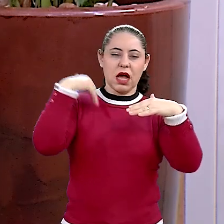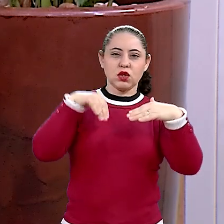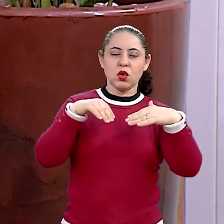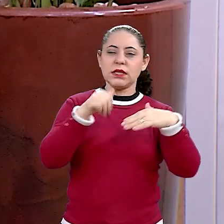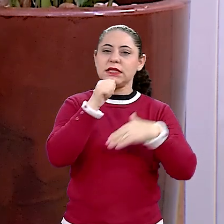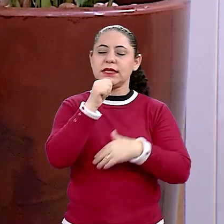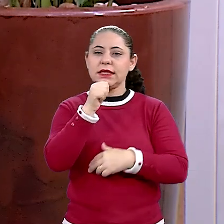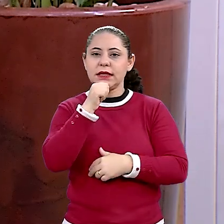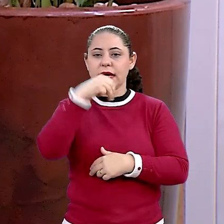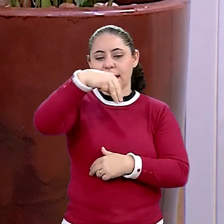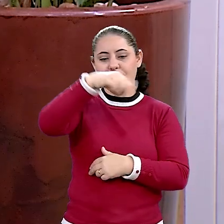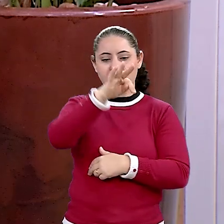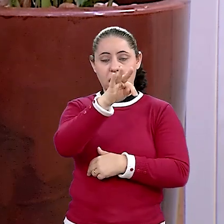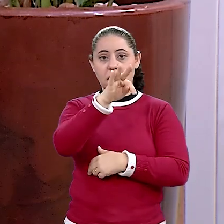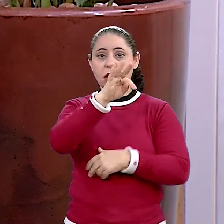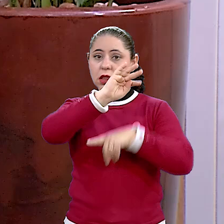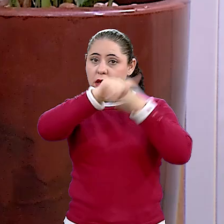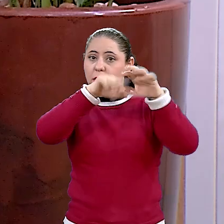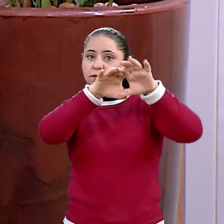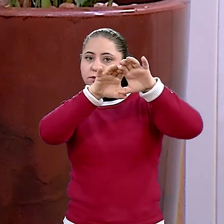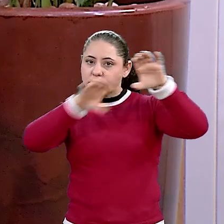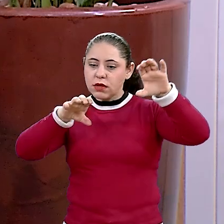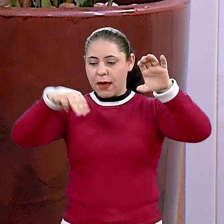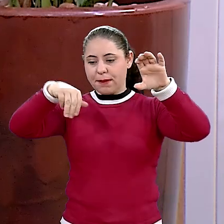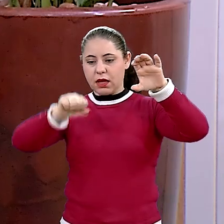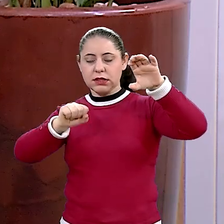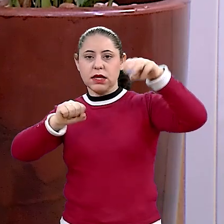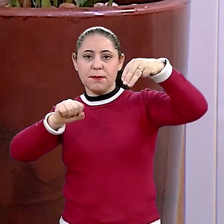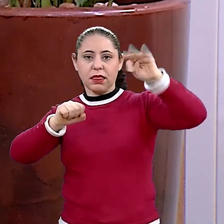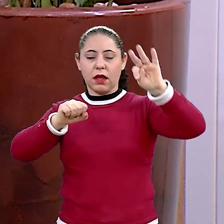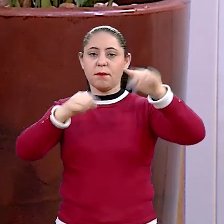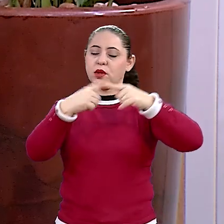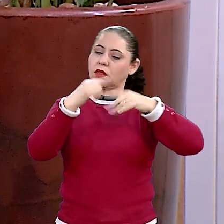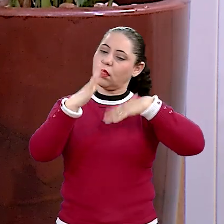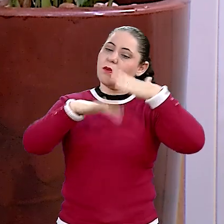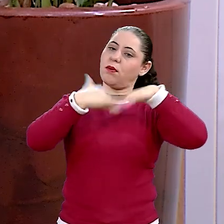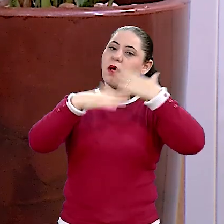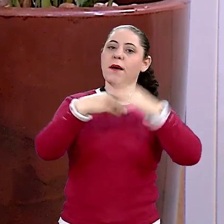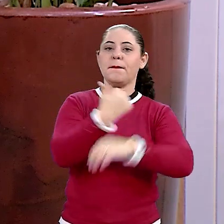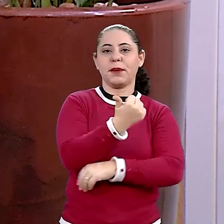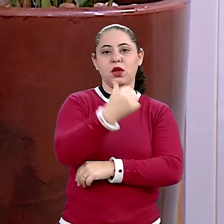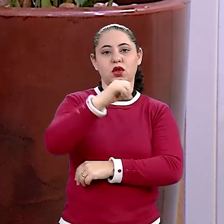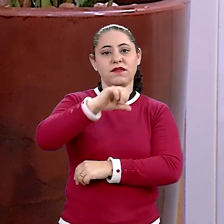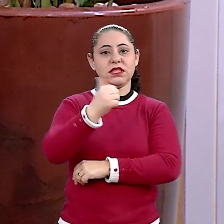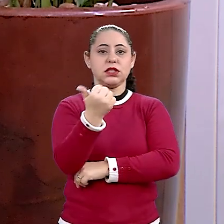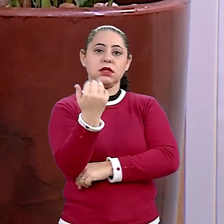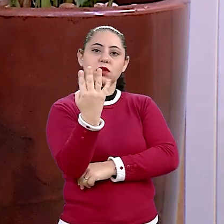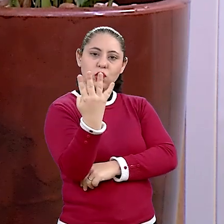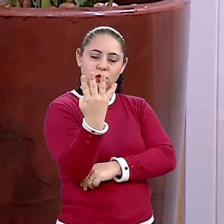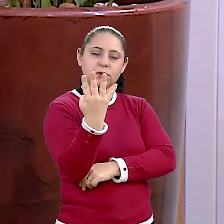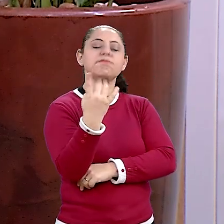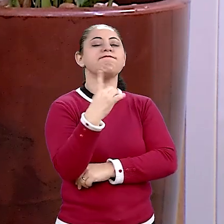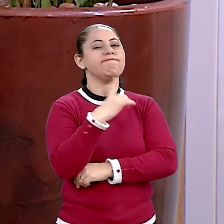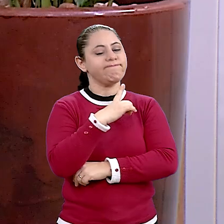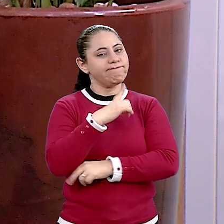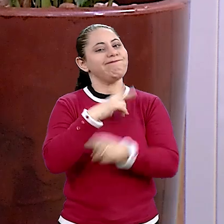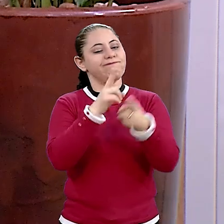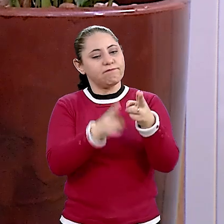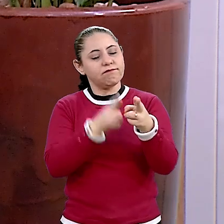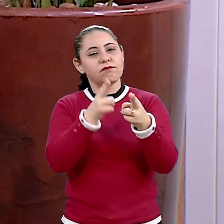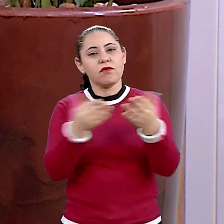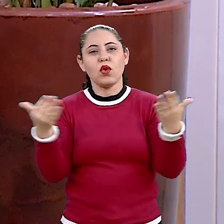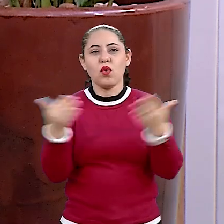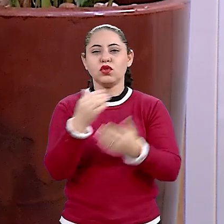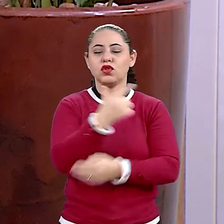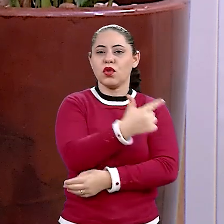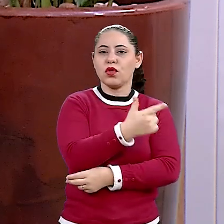e posteriormente do Mato Grosso do Sul, porque serviu ao desenvolvimento do estado desde 1914 e hoje nós estamos